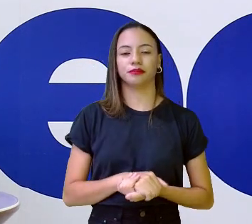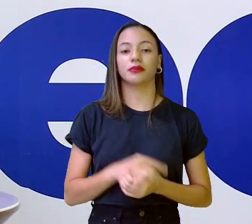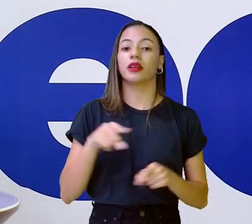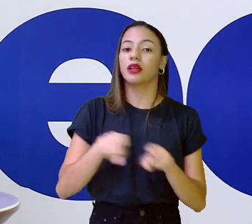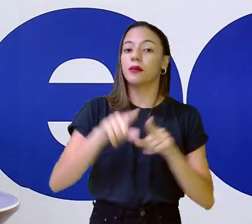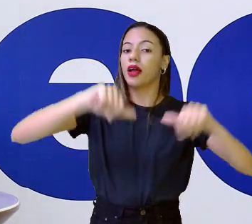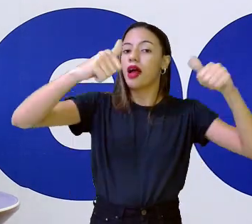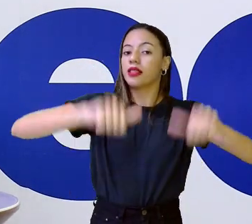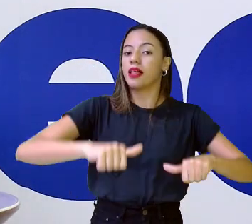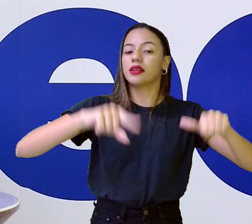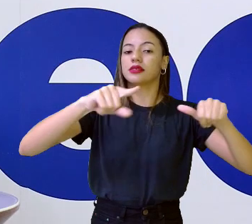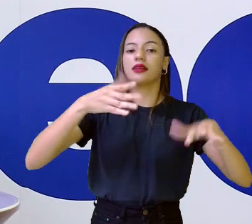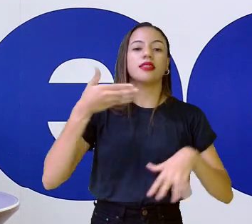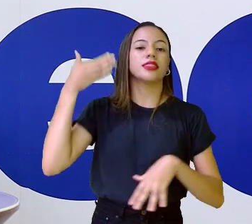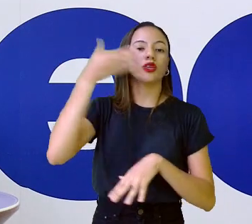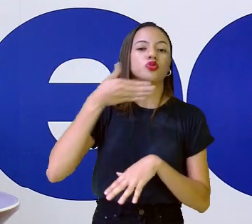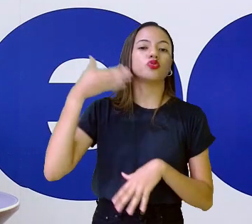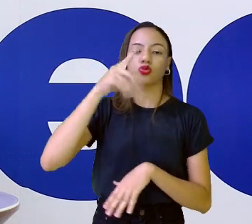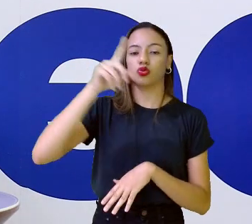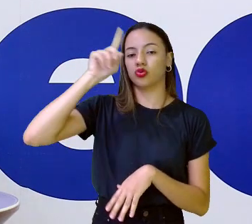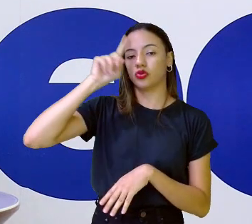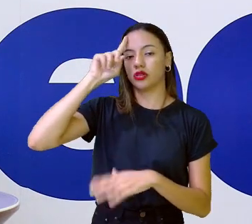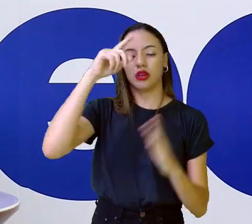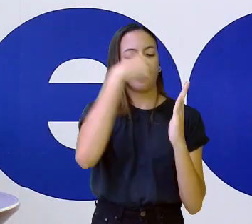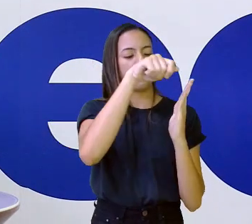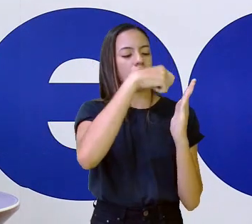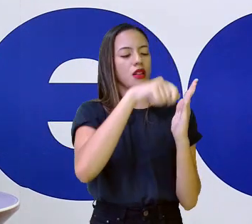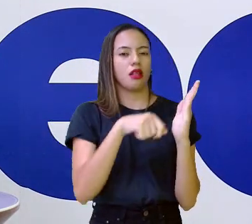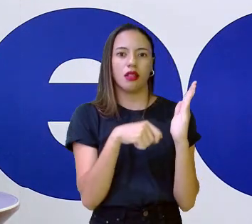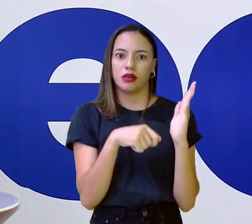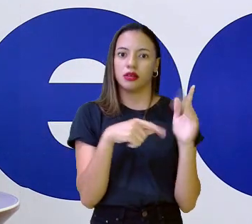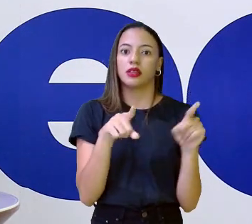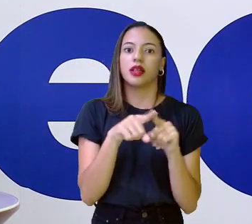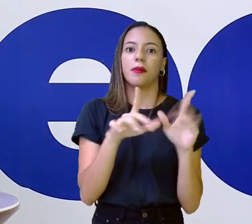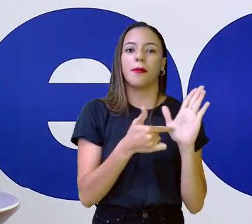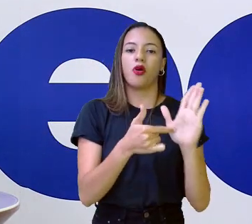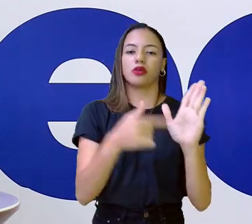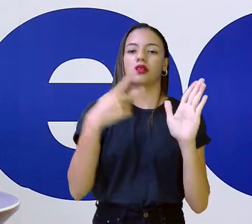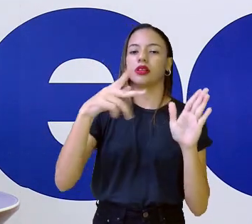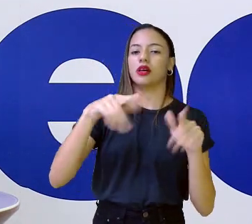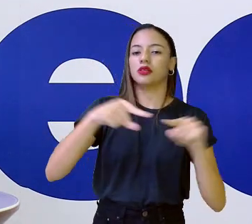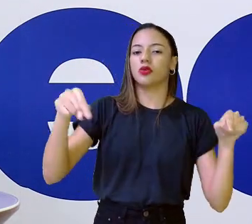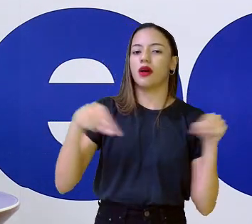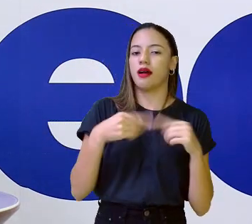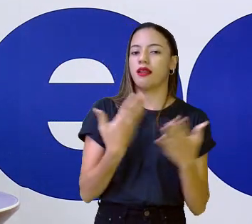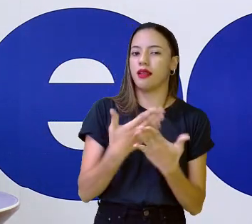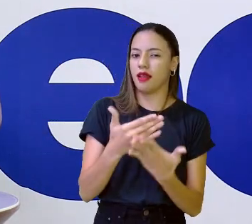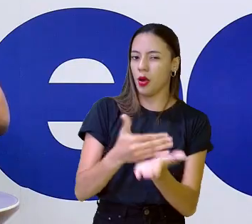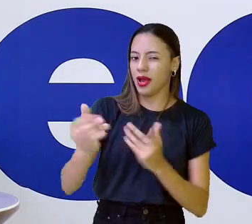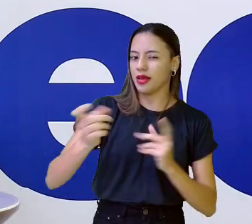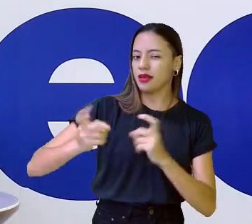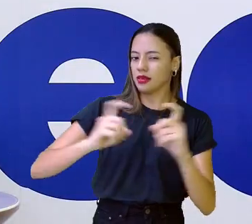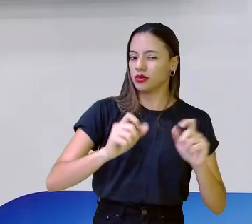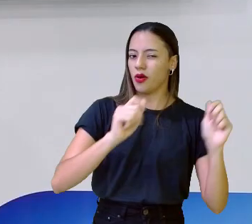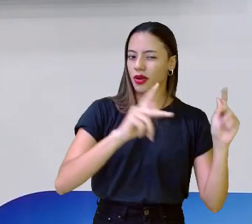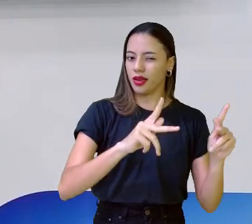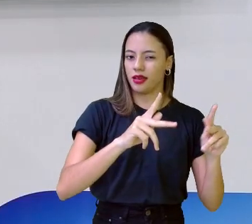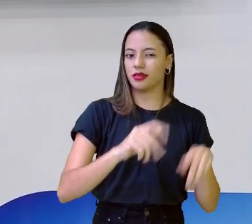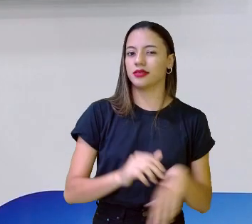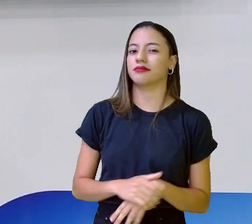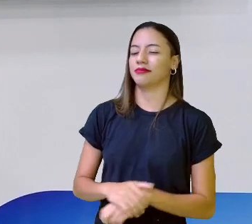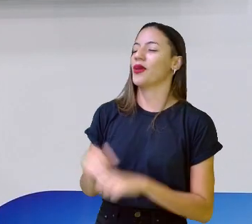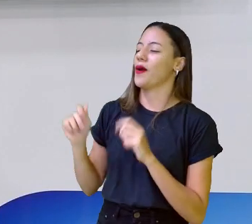as falas durante o dia a dia, anota algumas coisas e leva para a tua sala de aula e faz essa discussão. Beleza, Adriana?